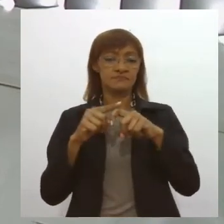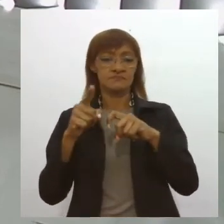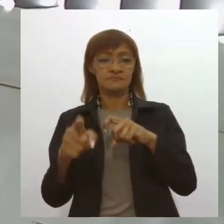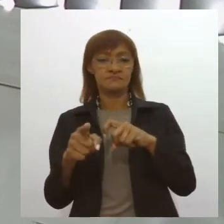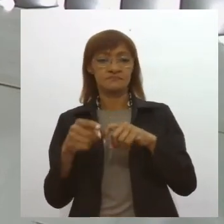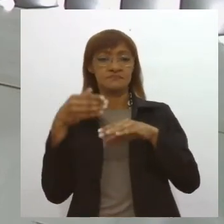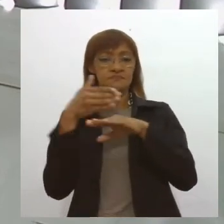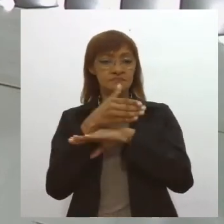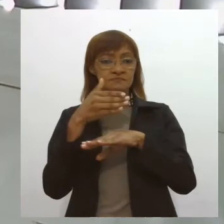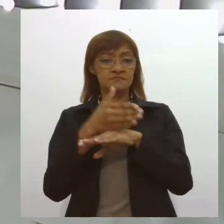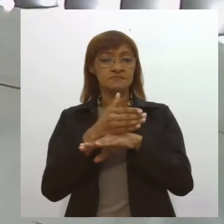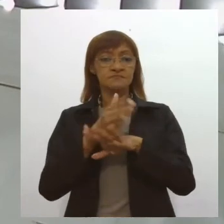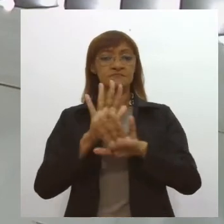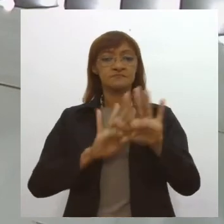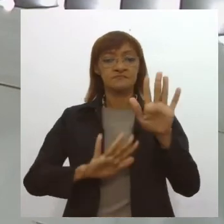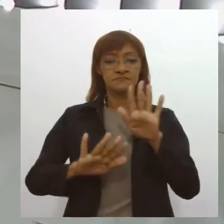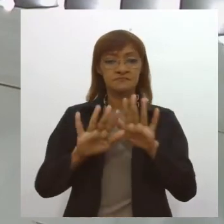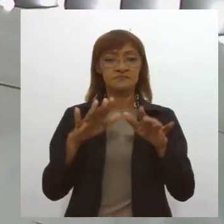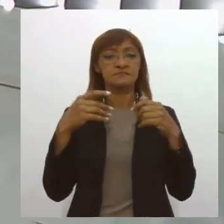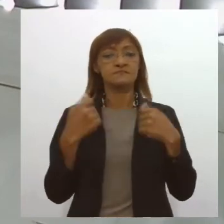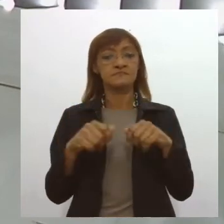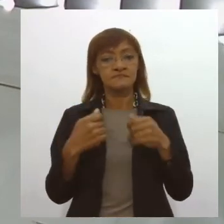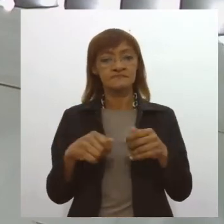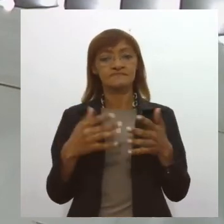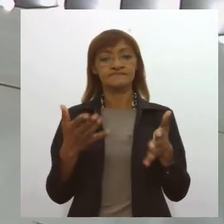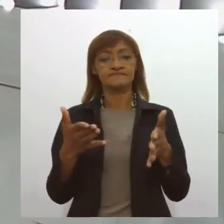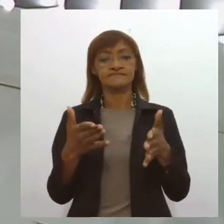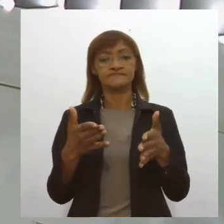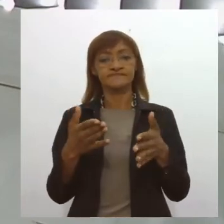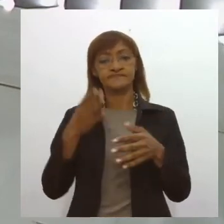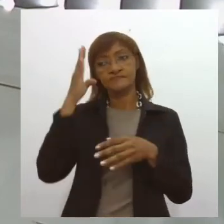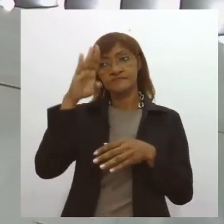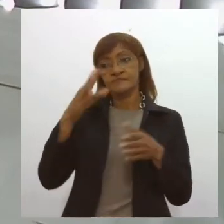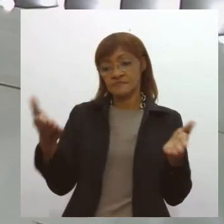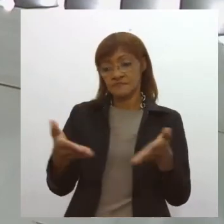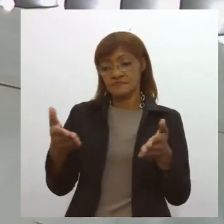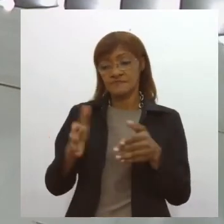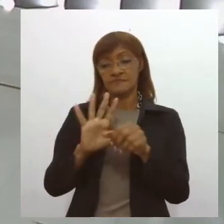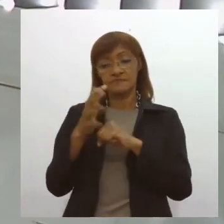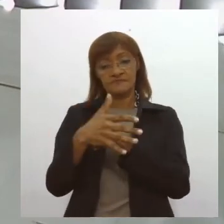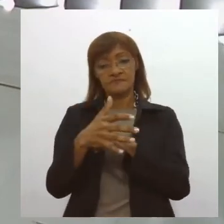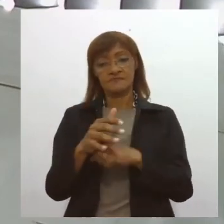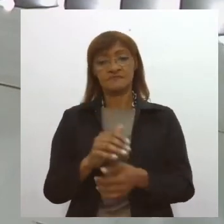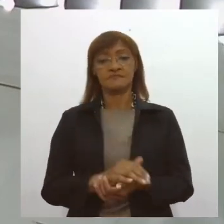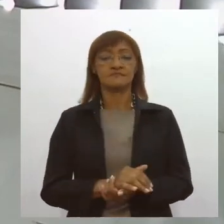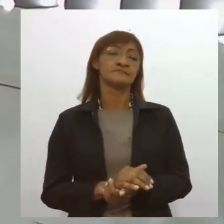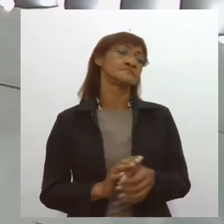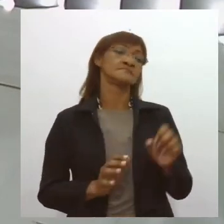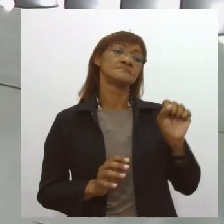cuidado, ainda mais agora, durante todo esse processo de Covid-19. Sim.